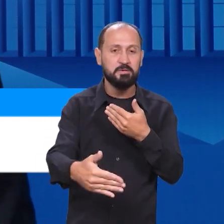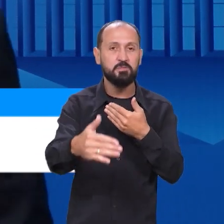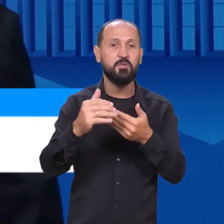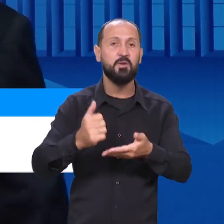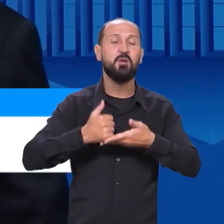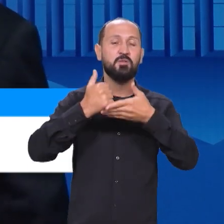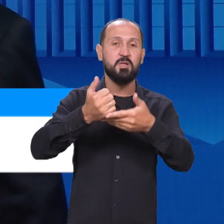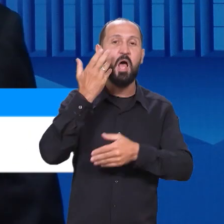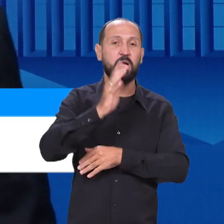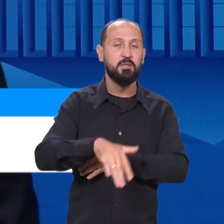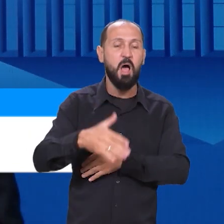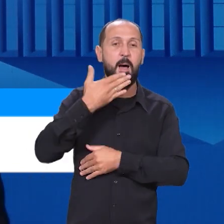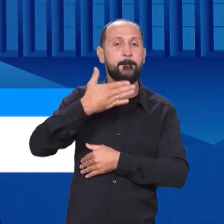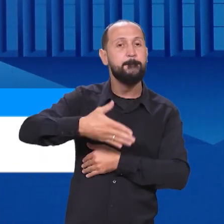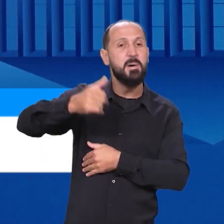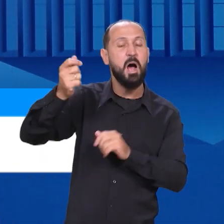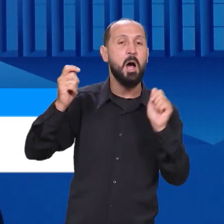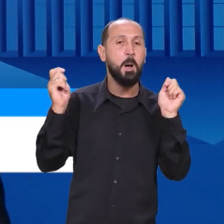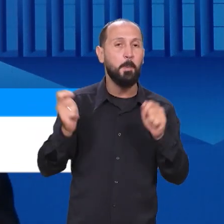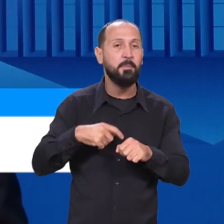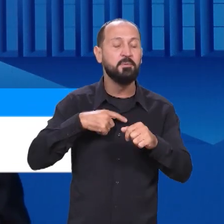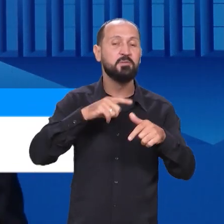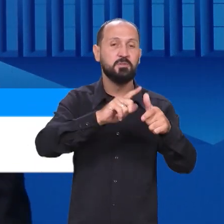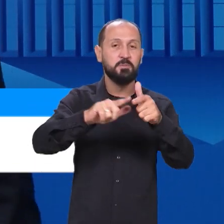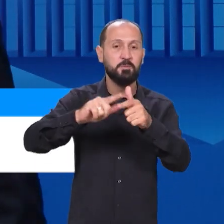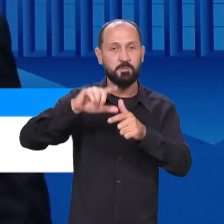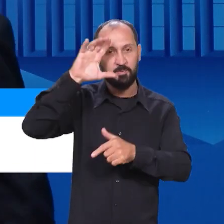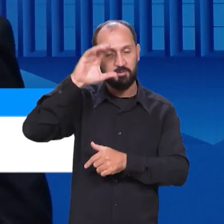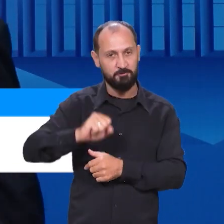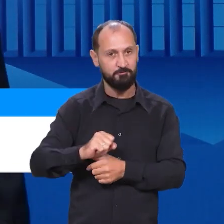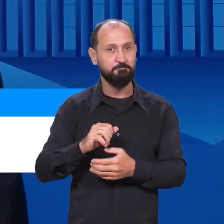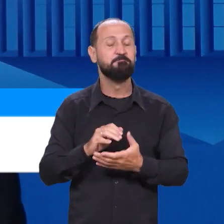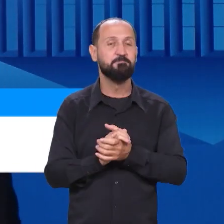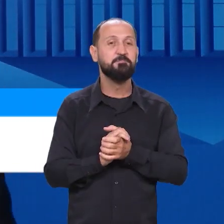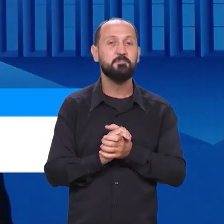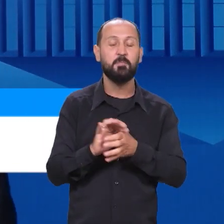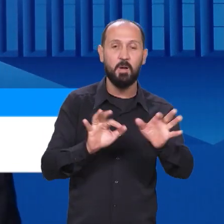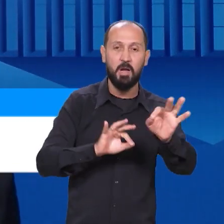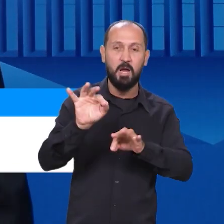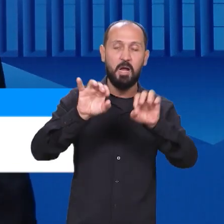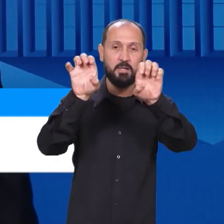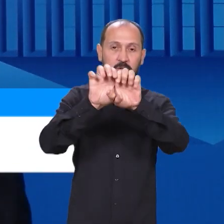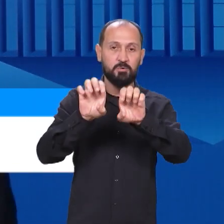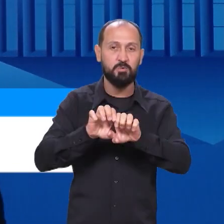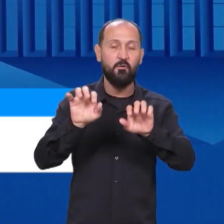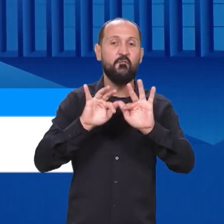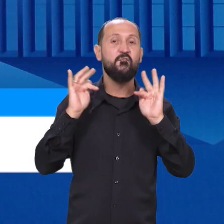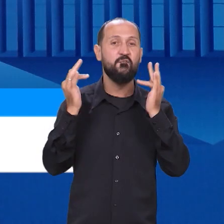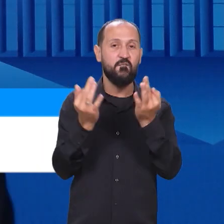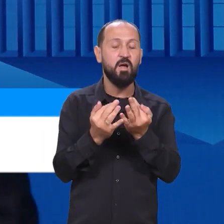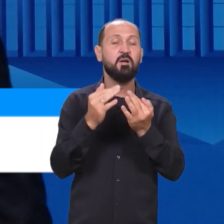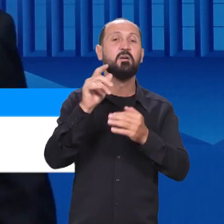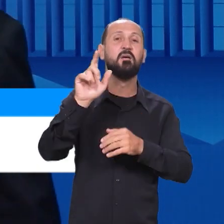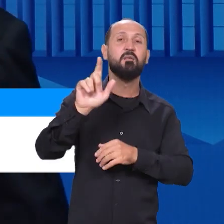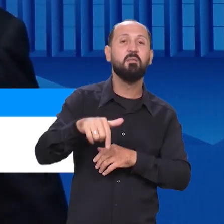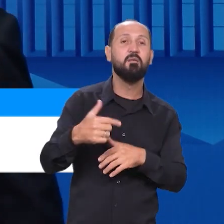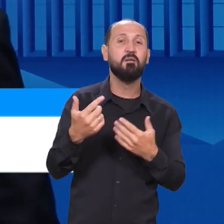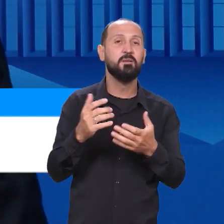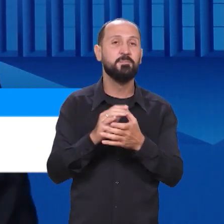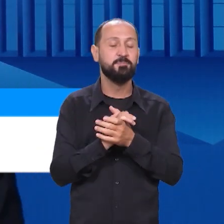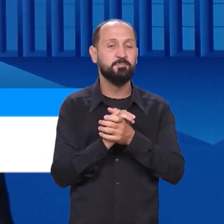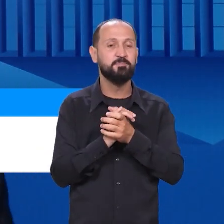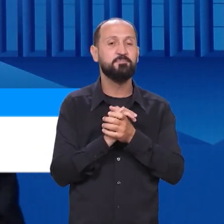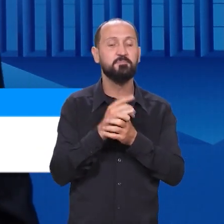vai explicar como isso pode ajudar as crianças a melhorarem o desempenho, resolver problema, a reestruturação